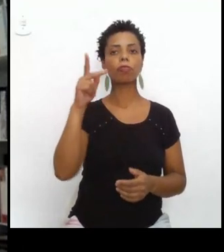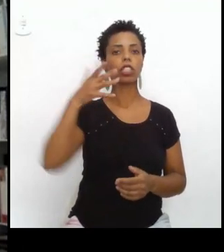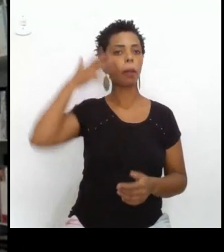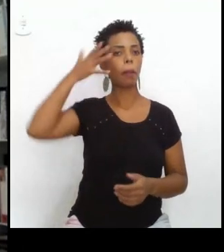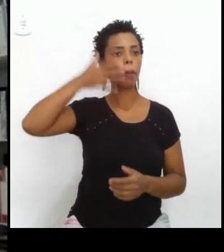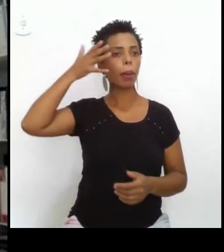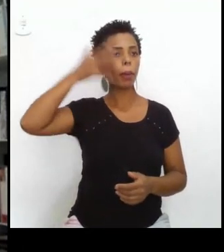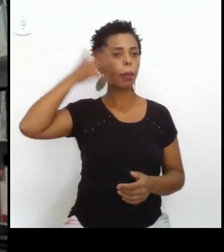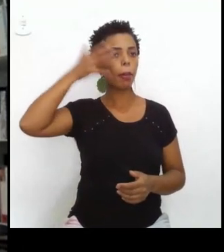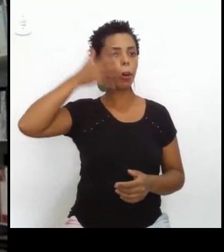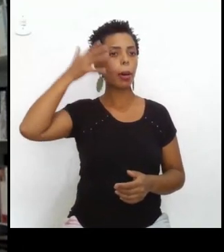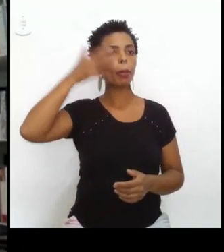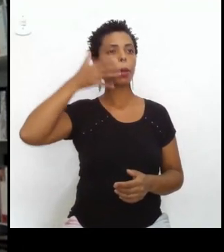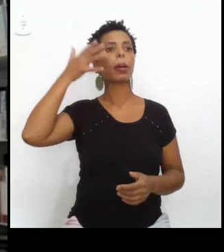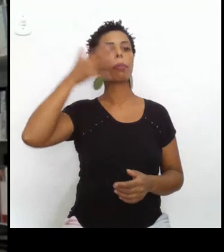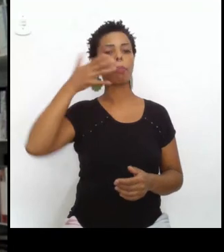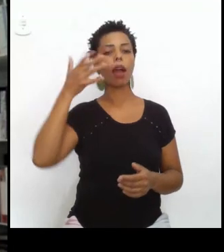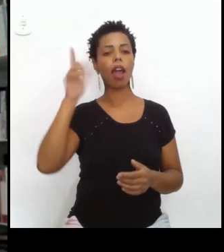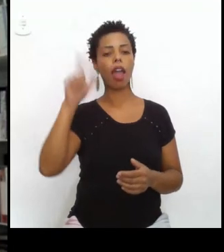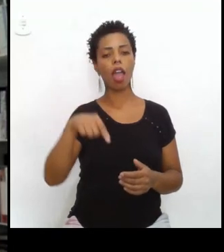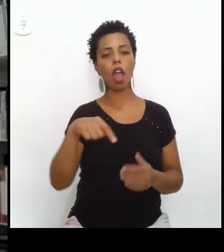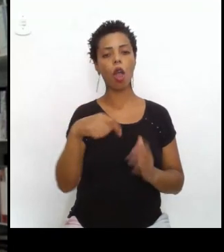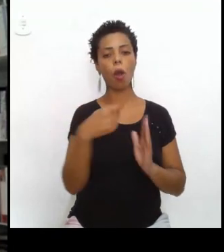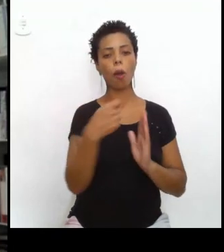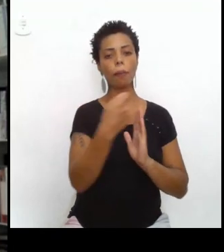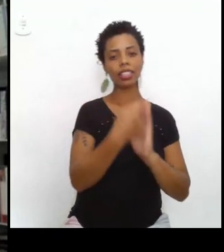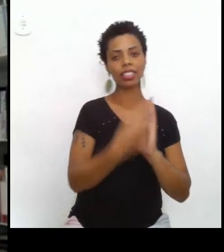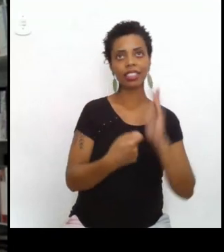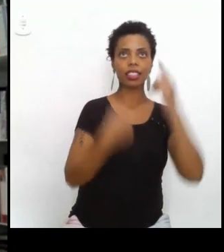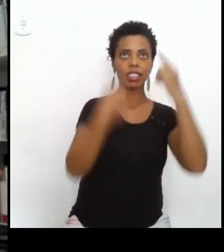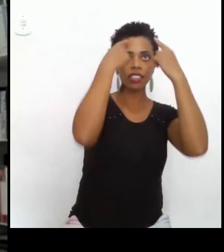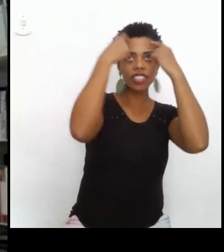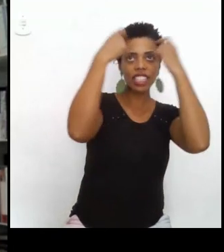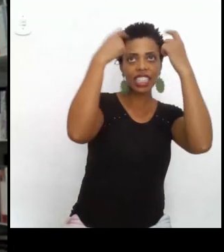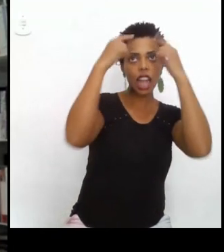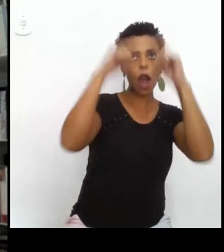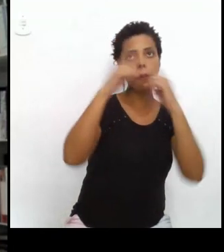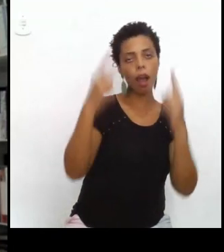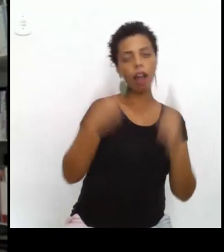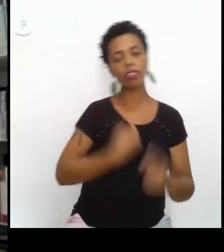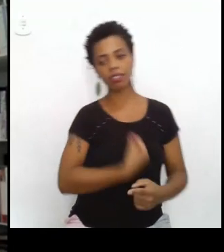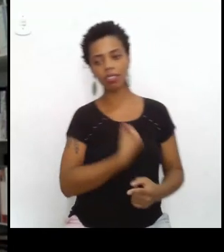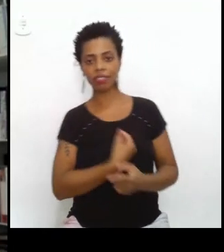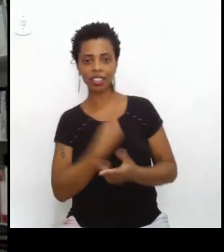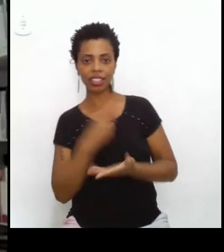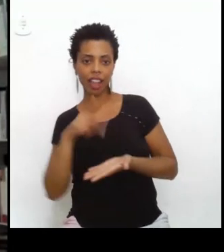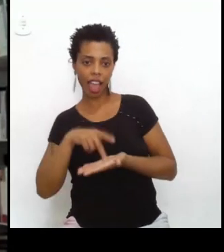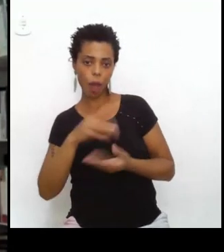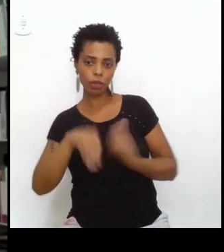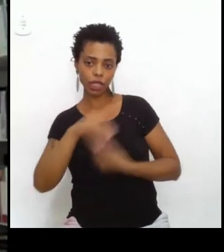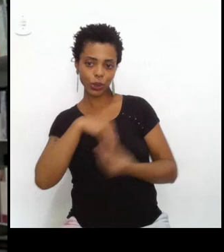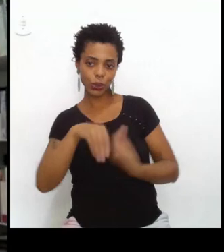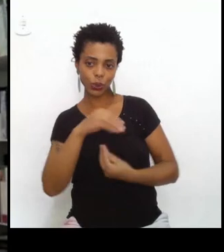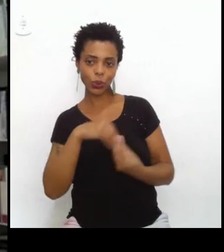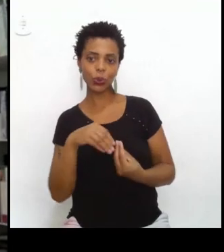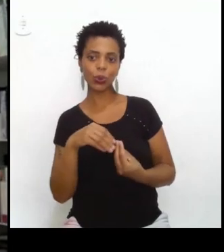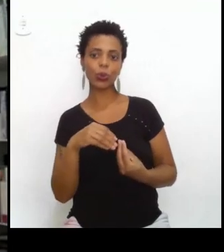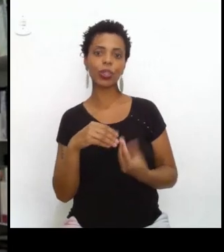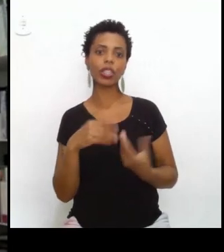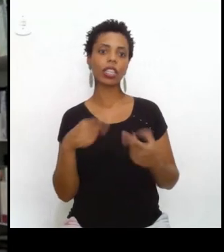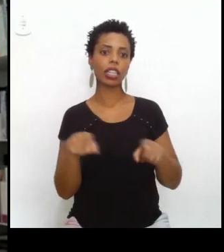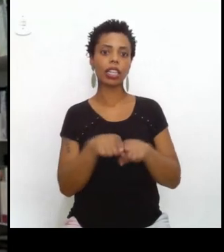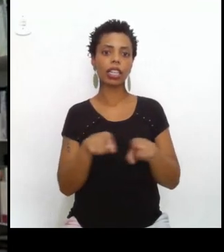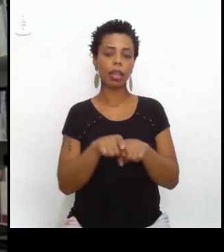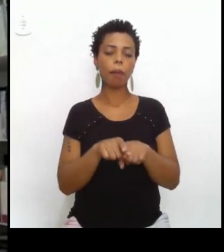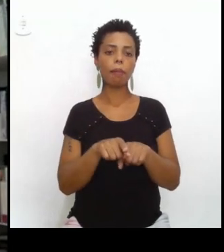aqui essa essa espécie de escrita entre São alto ficção e ao mesmo tempo é sua intenção de